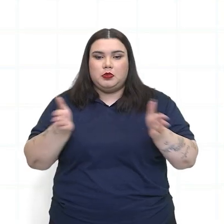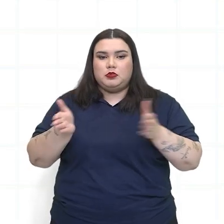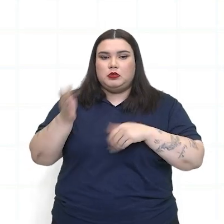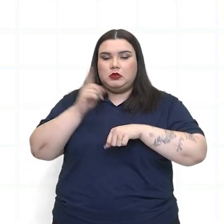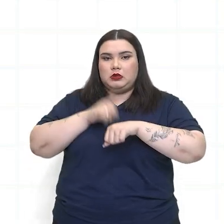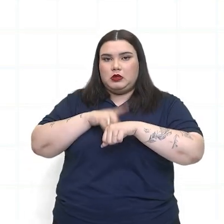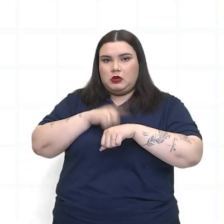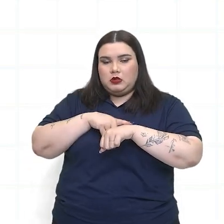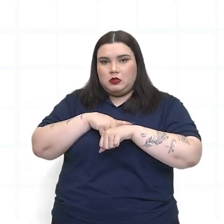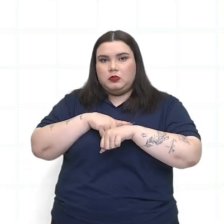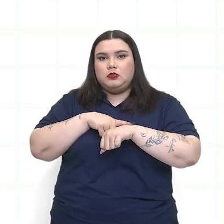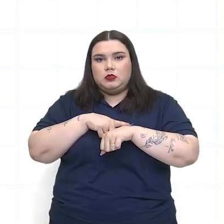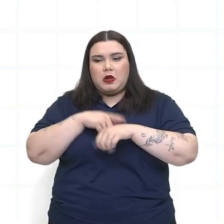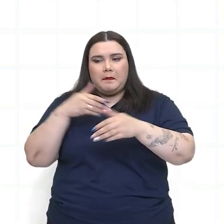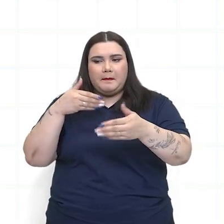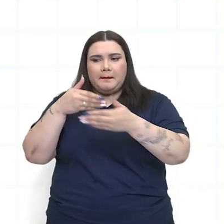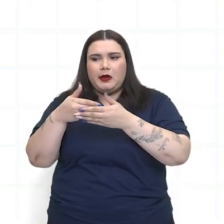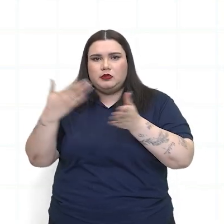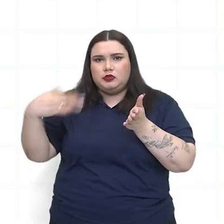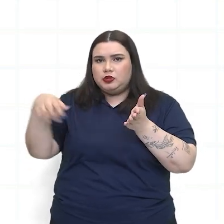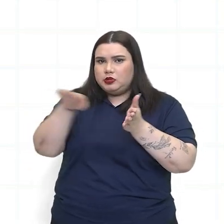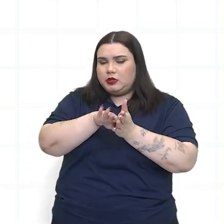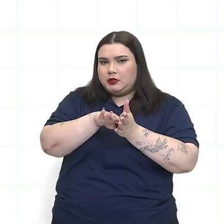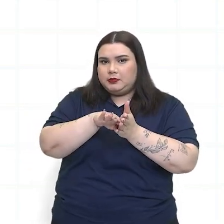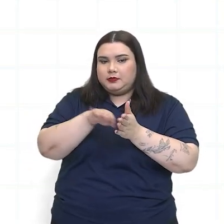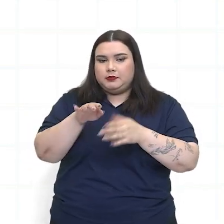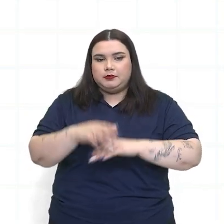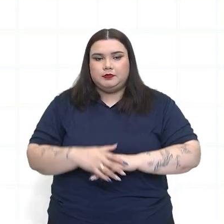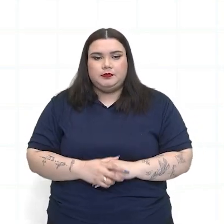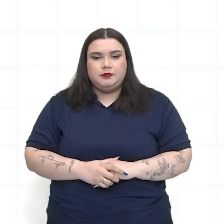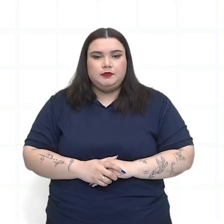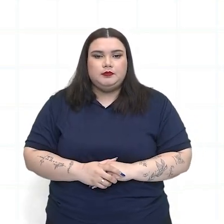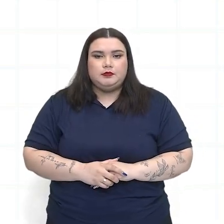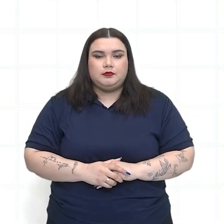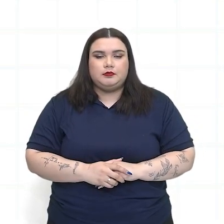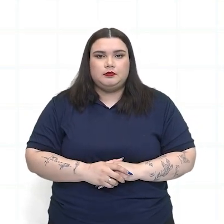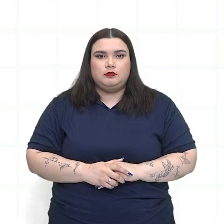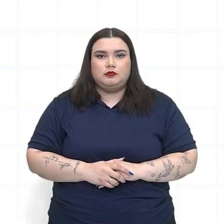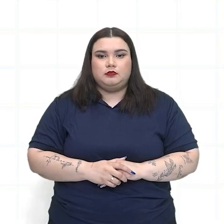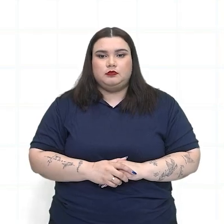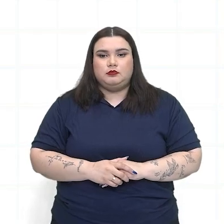é a conjunção explicativa ou conclusiva, né?